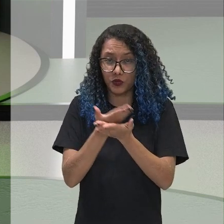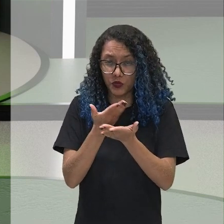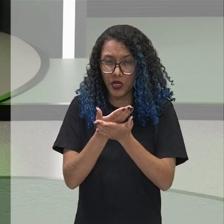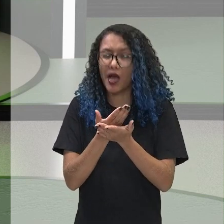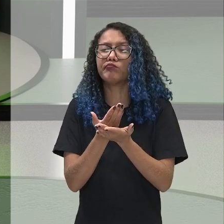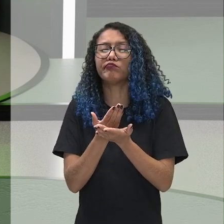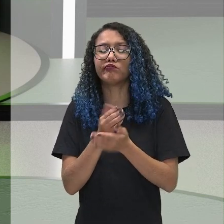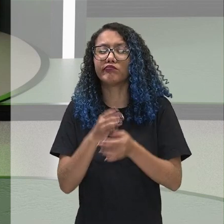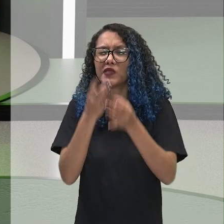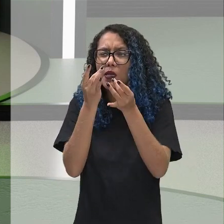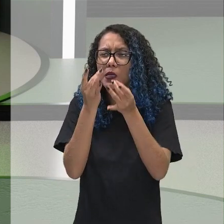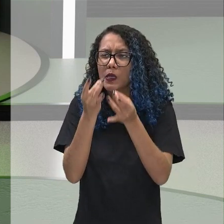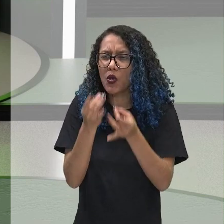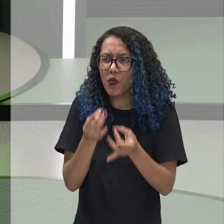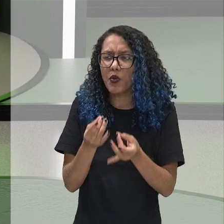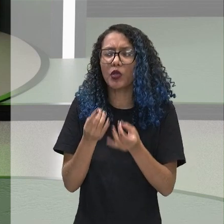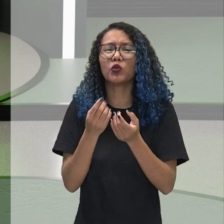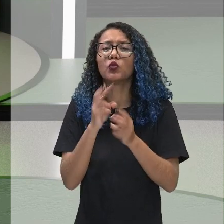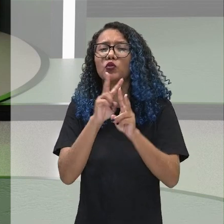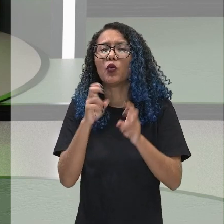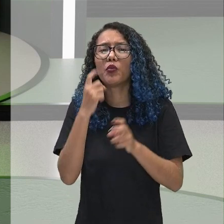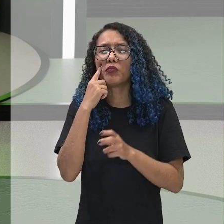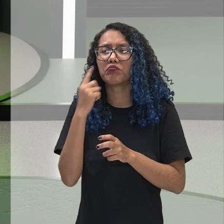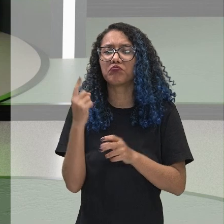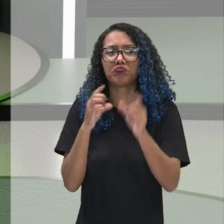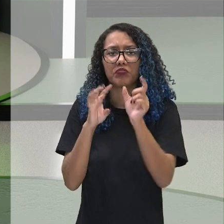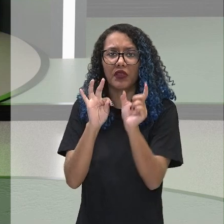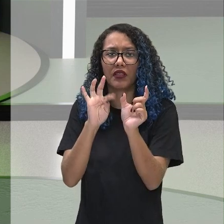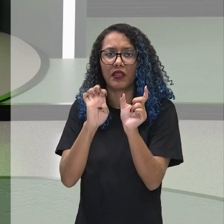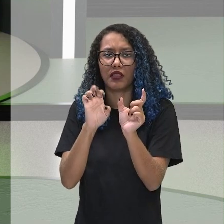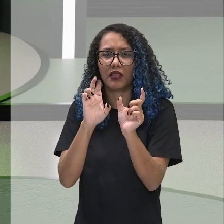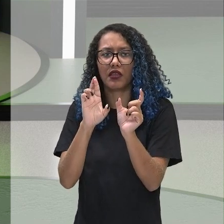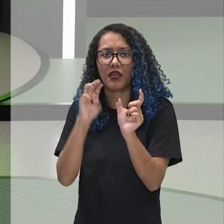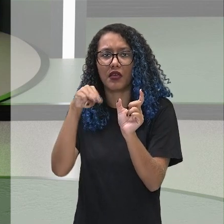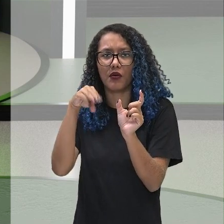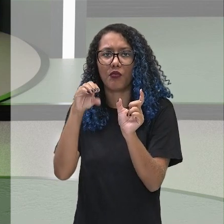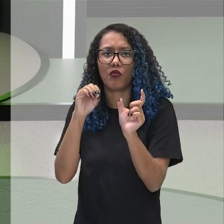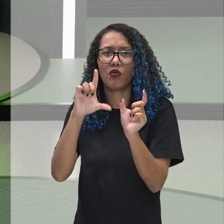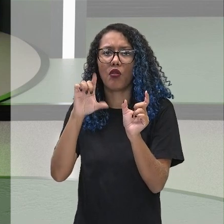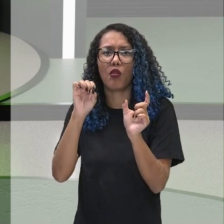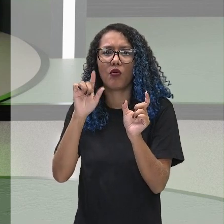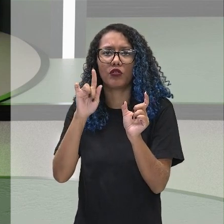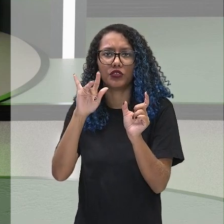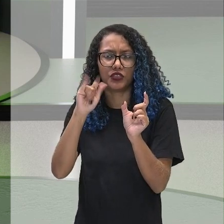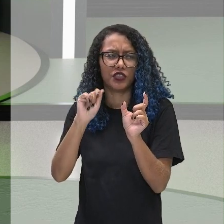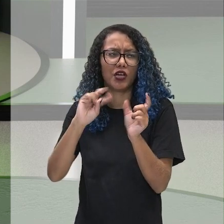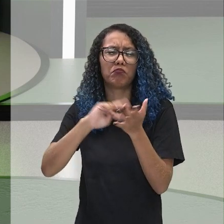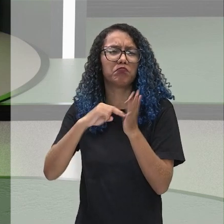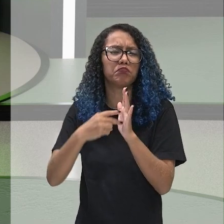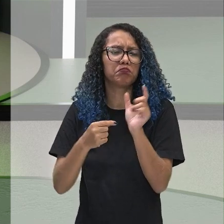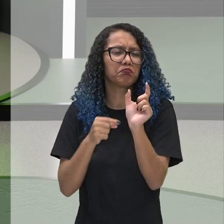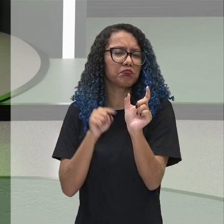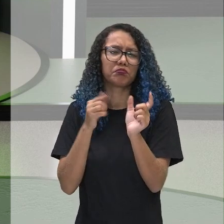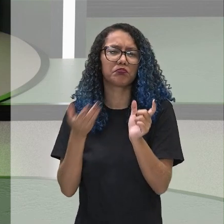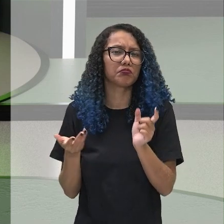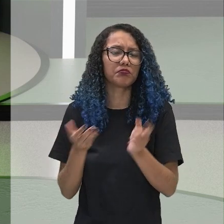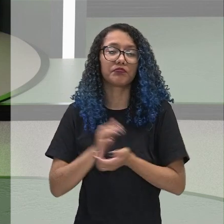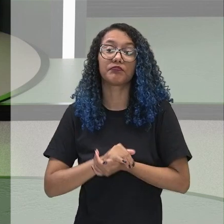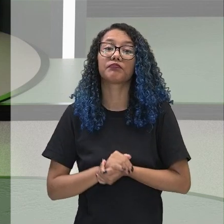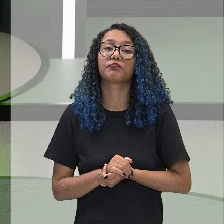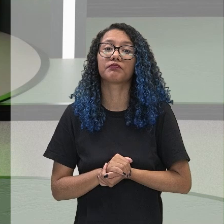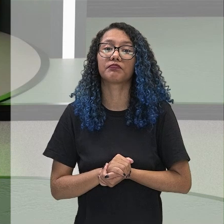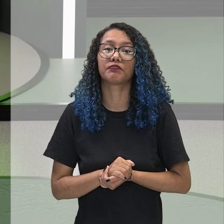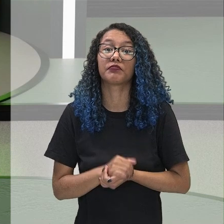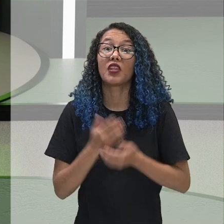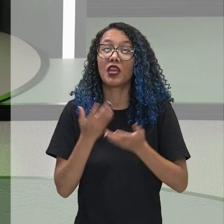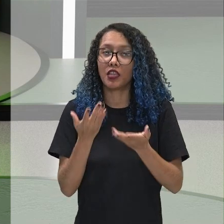sobre termologia. O que significa termologia, professora? Vamos olhar